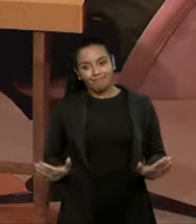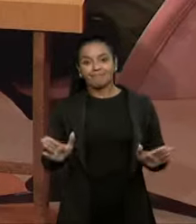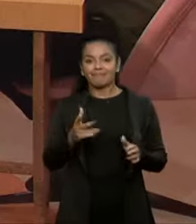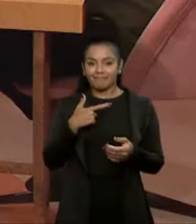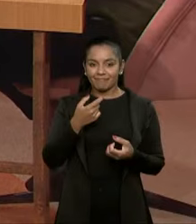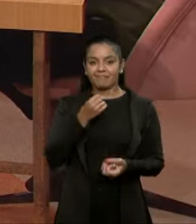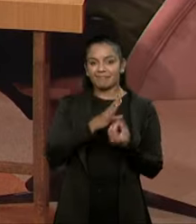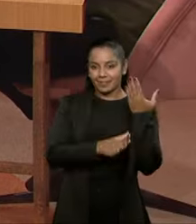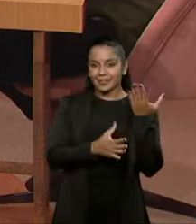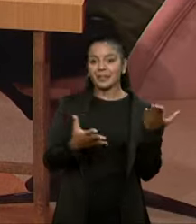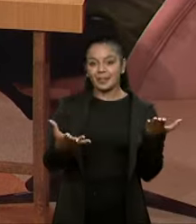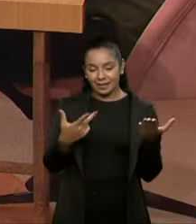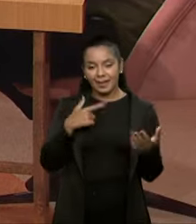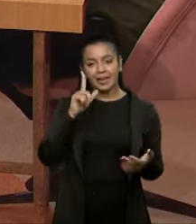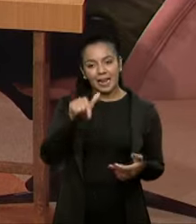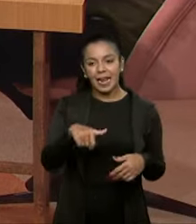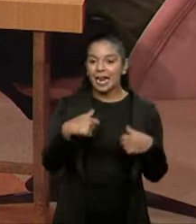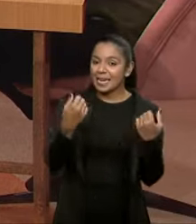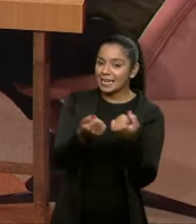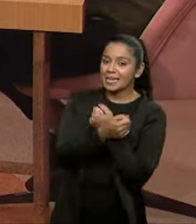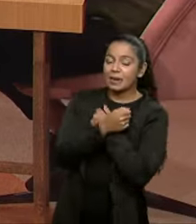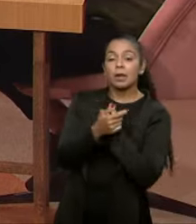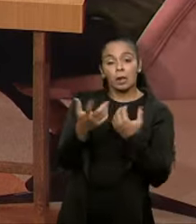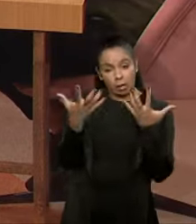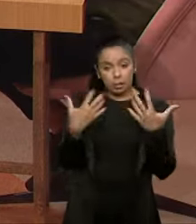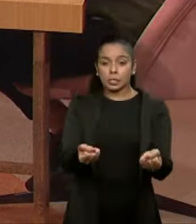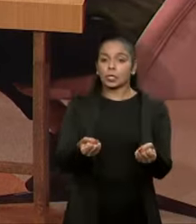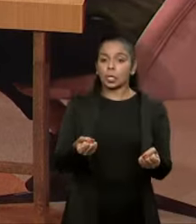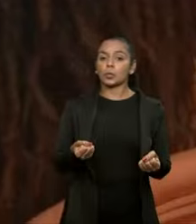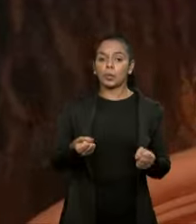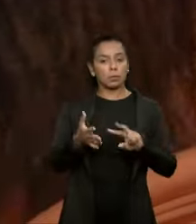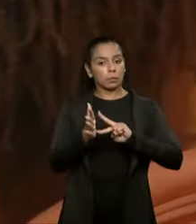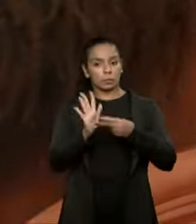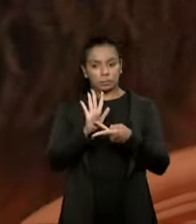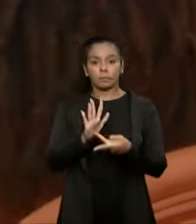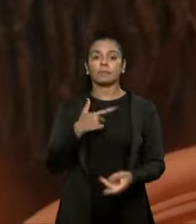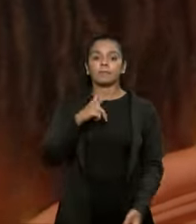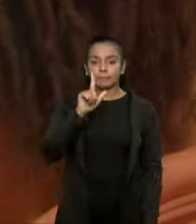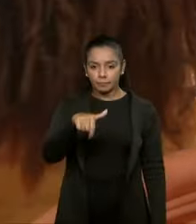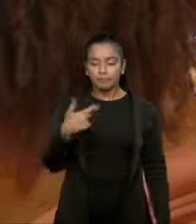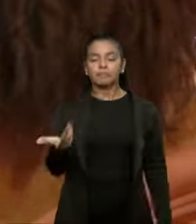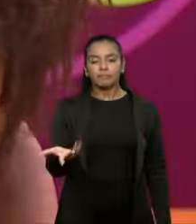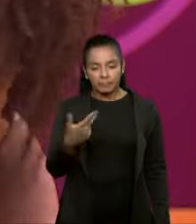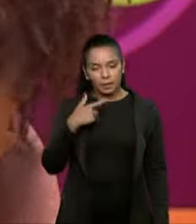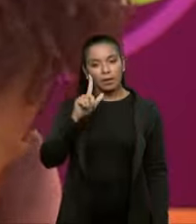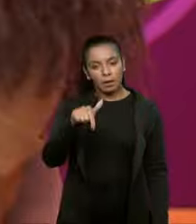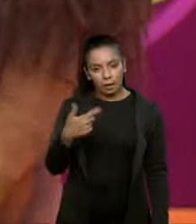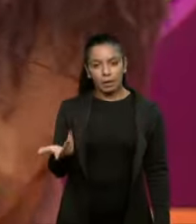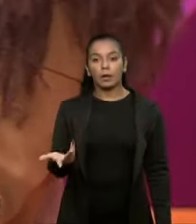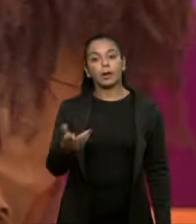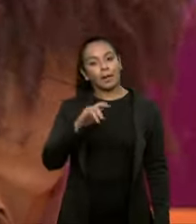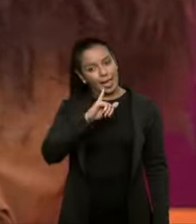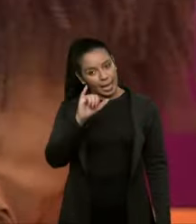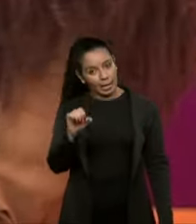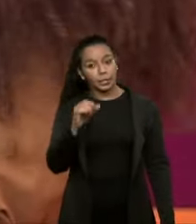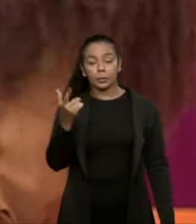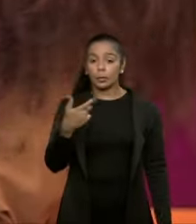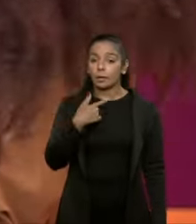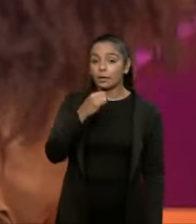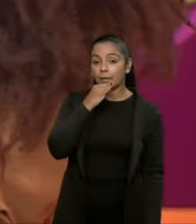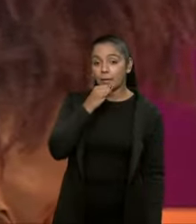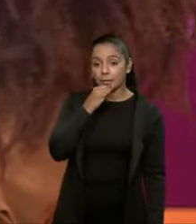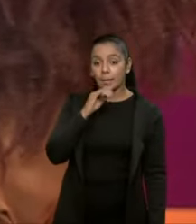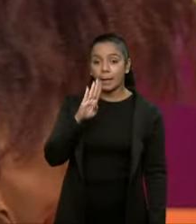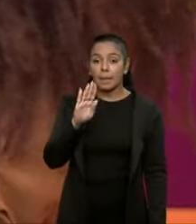de um apelido. Entende? É que ele abraçou. Exato. Ressignificou. E aí vem, por exemplo... Ele ressignificou, exatamente. É isso. Como, por exemplo,